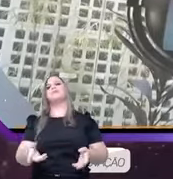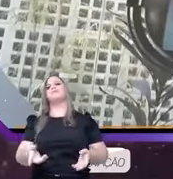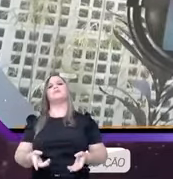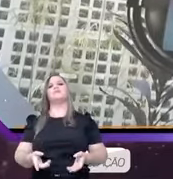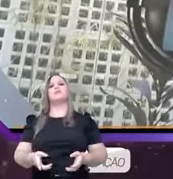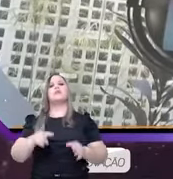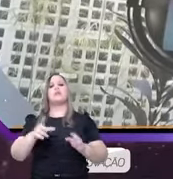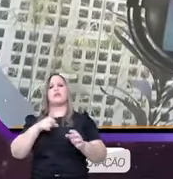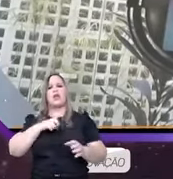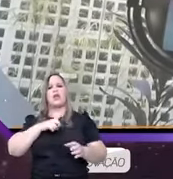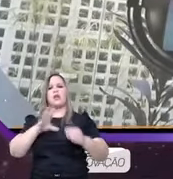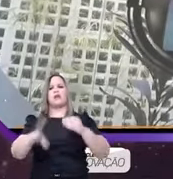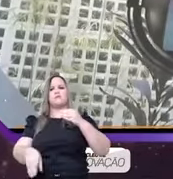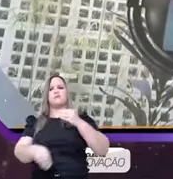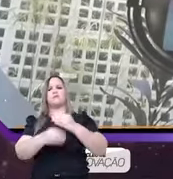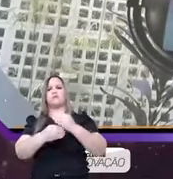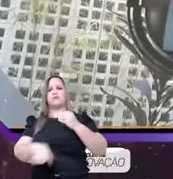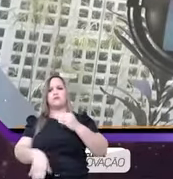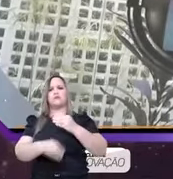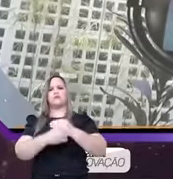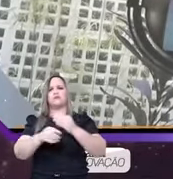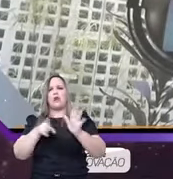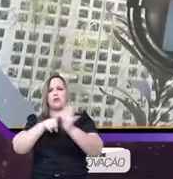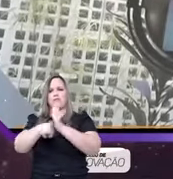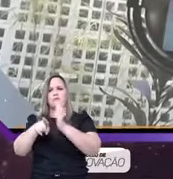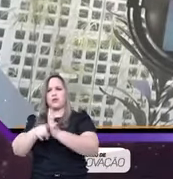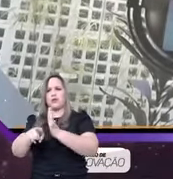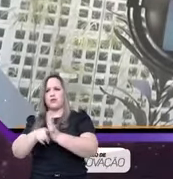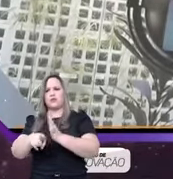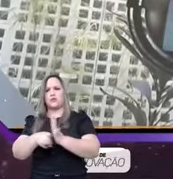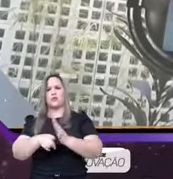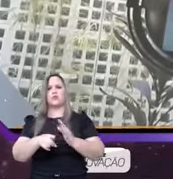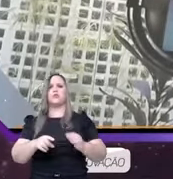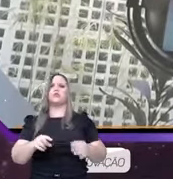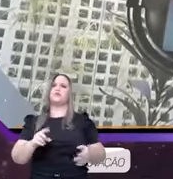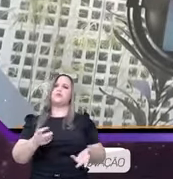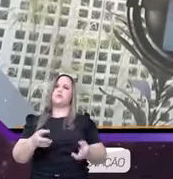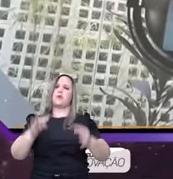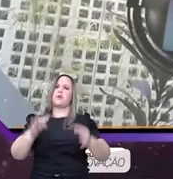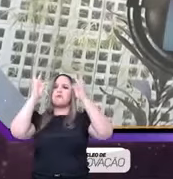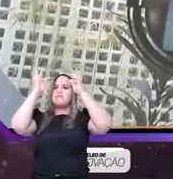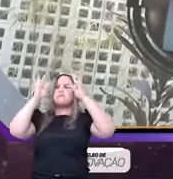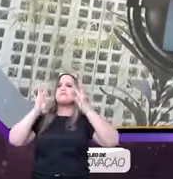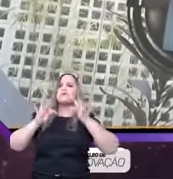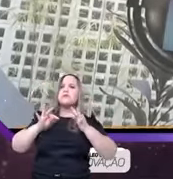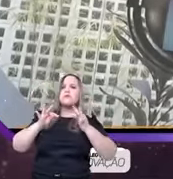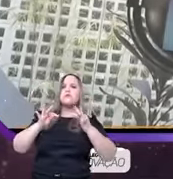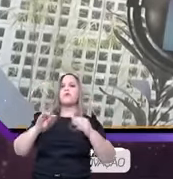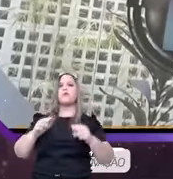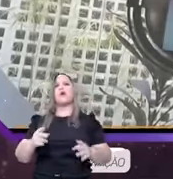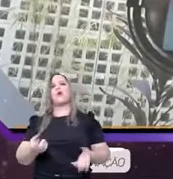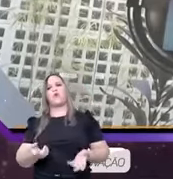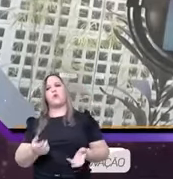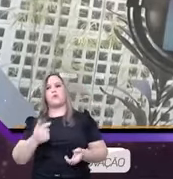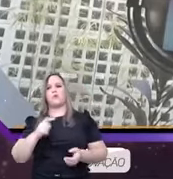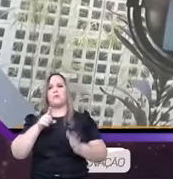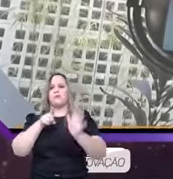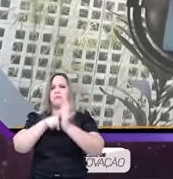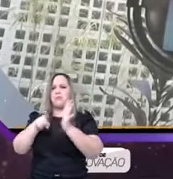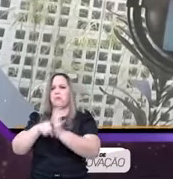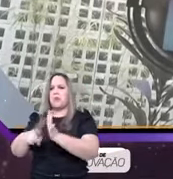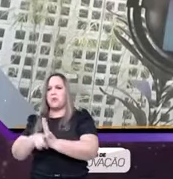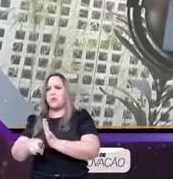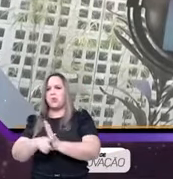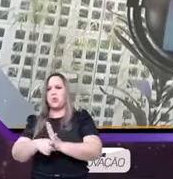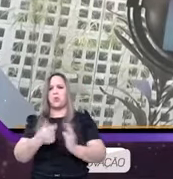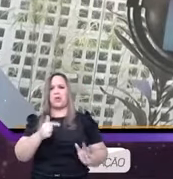perguntas complementares à Defesa, à testemunha, e se não houver nenhuma pergunta complementar à